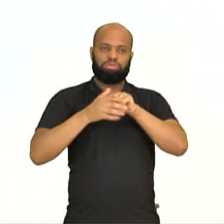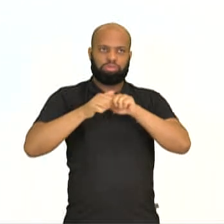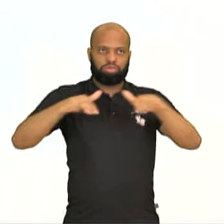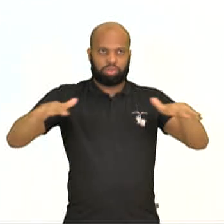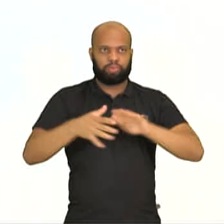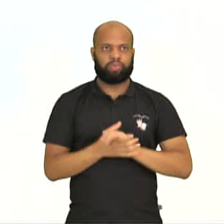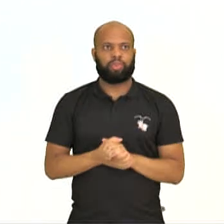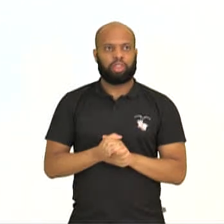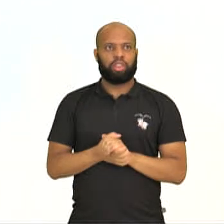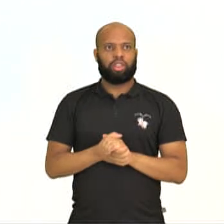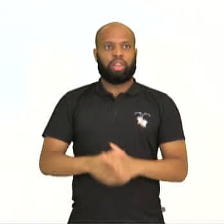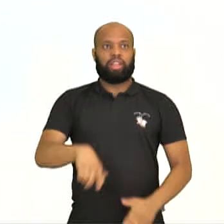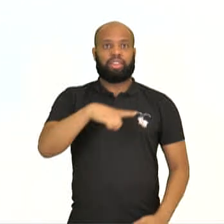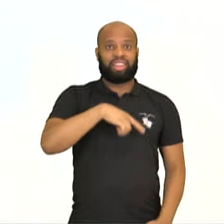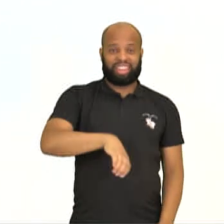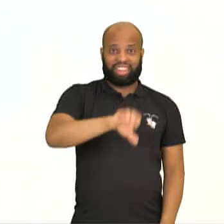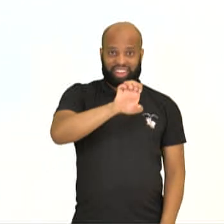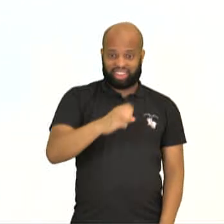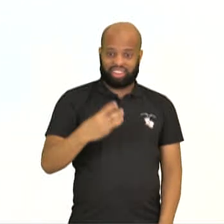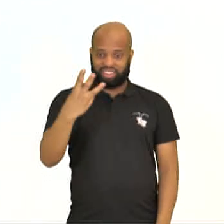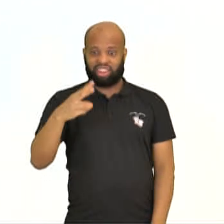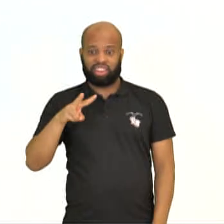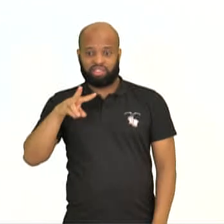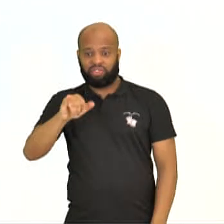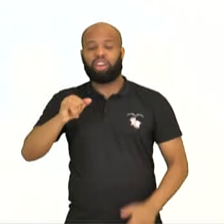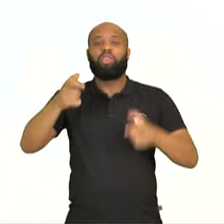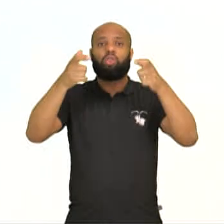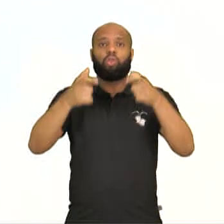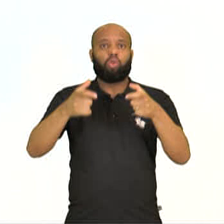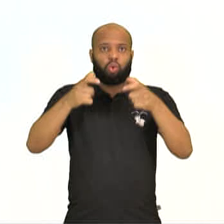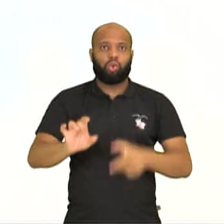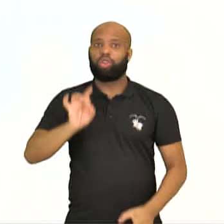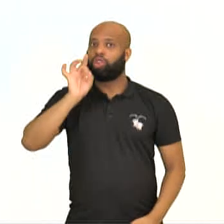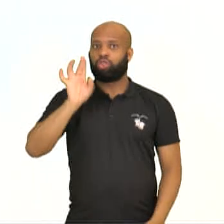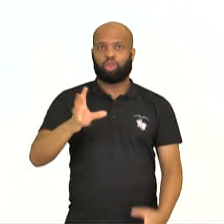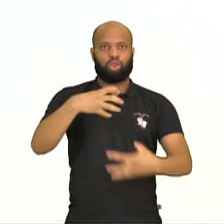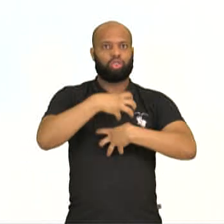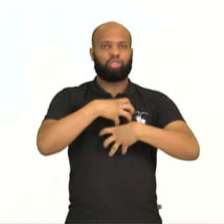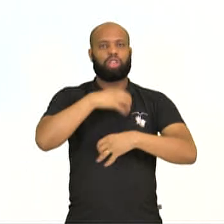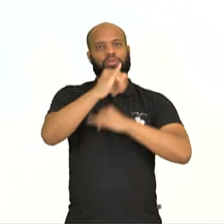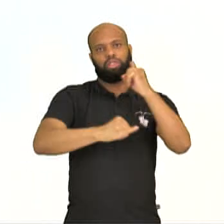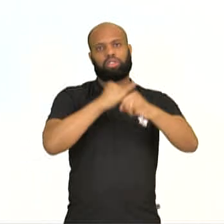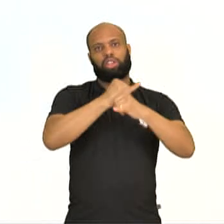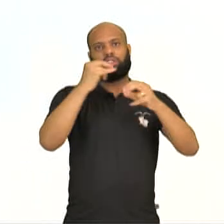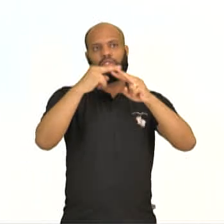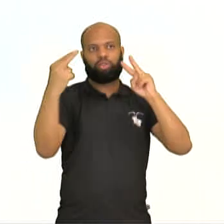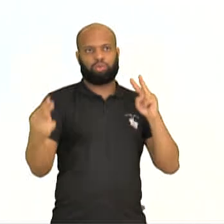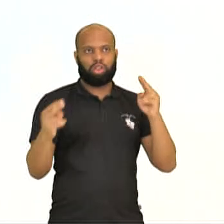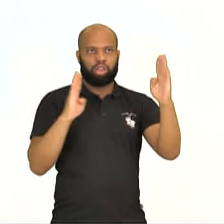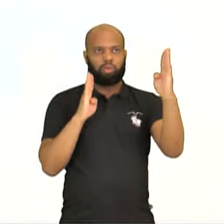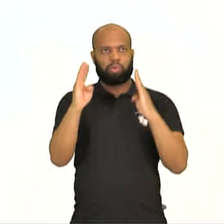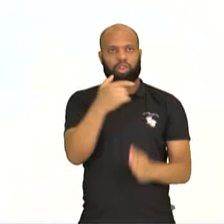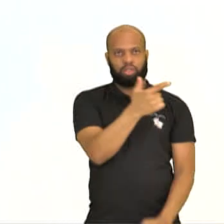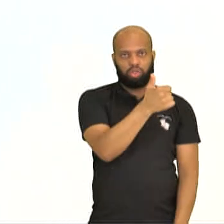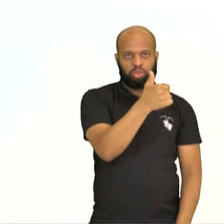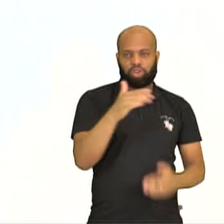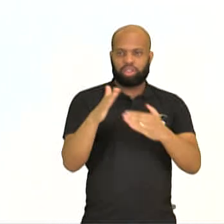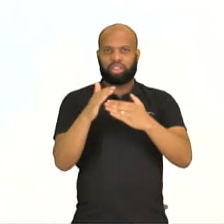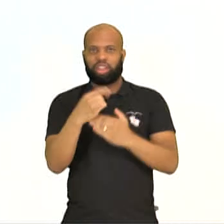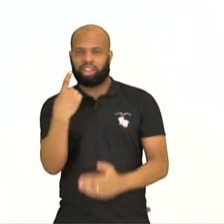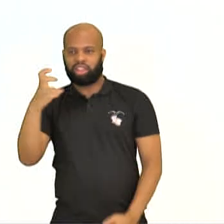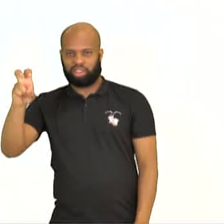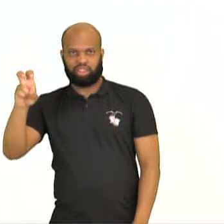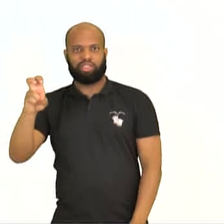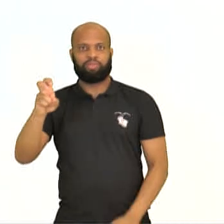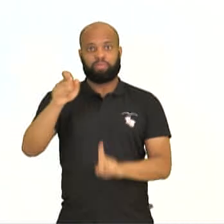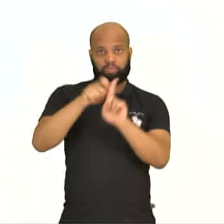Entertainment Expo E3 será realizada exclusivamente pela internet de 12 a 15 de junho.